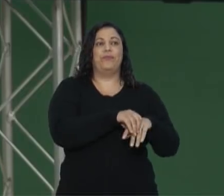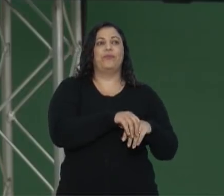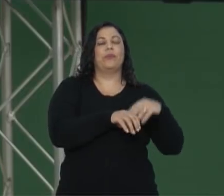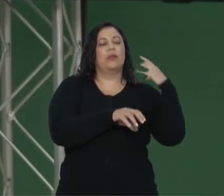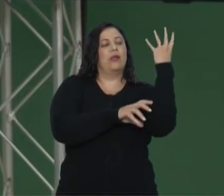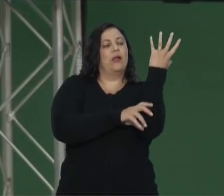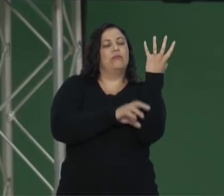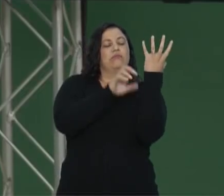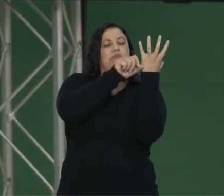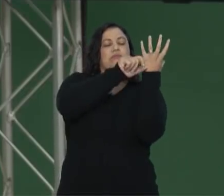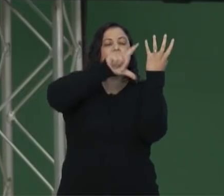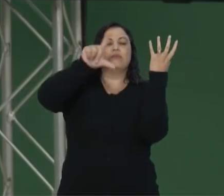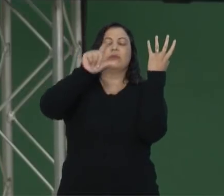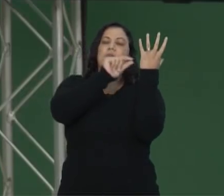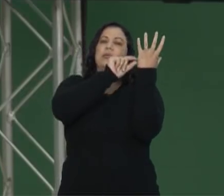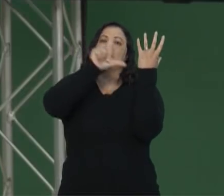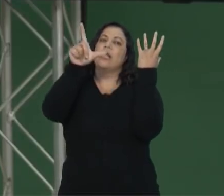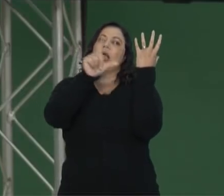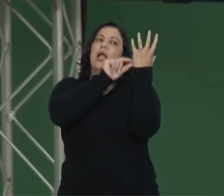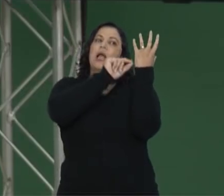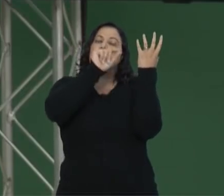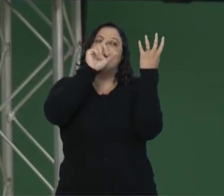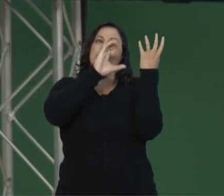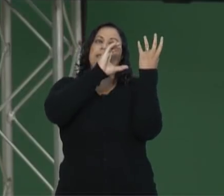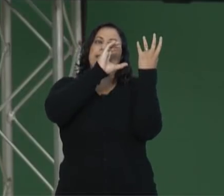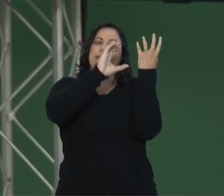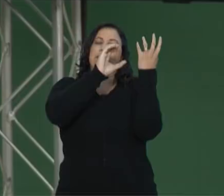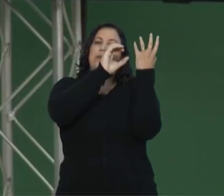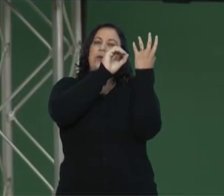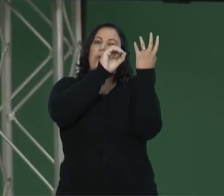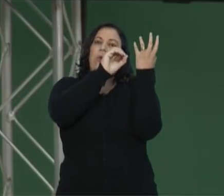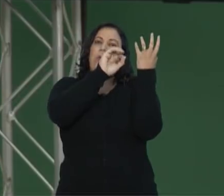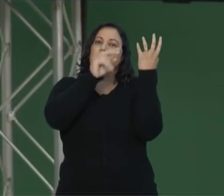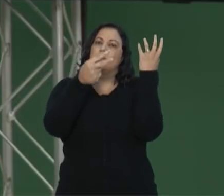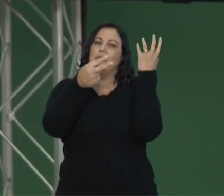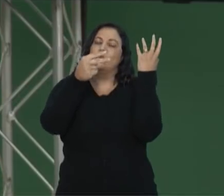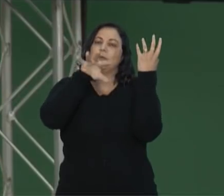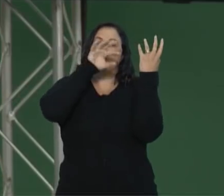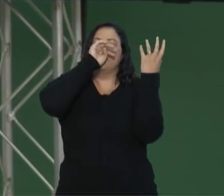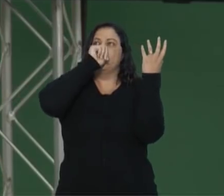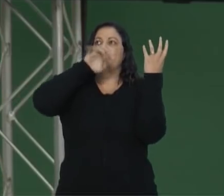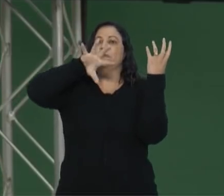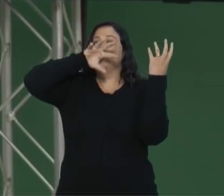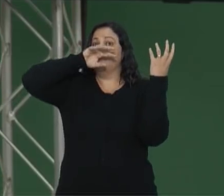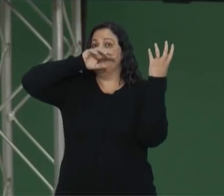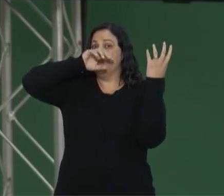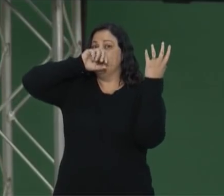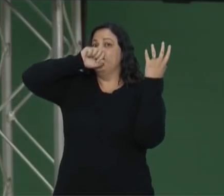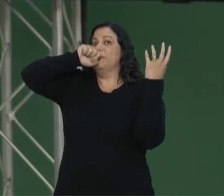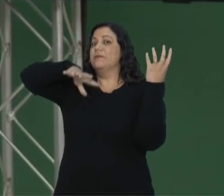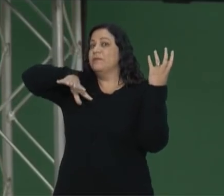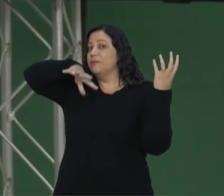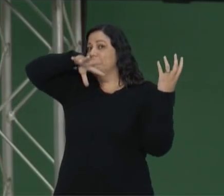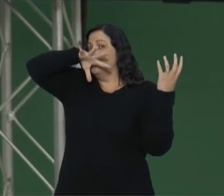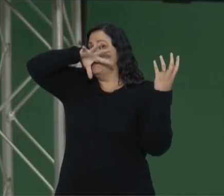o dióxido de carbono, olha lá, o CO2 que vem da respiração dos seres vivos incluindo nós seres humanos. E também